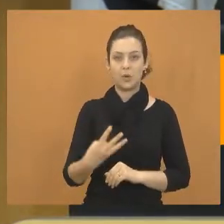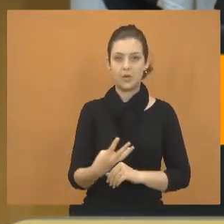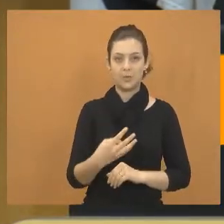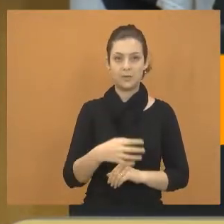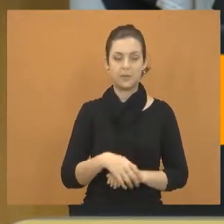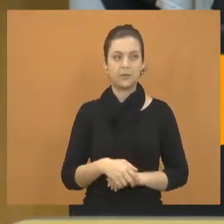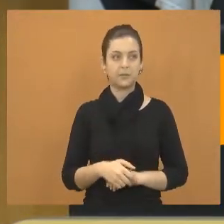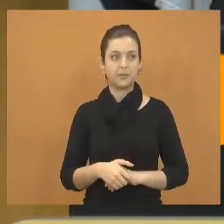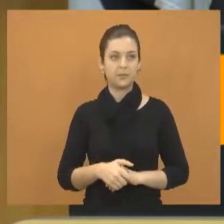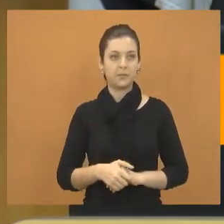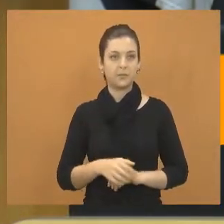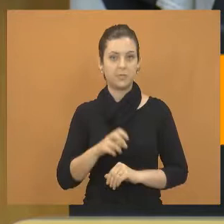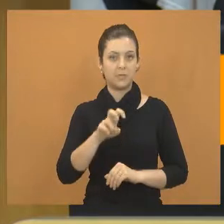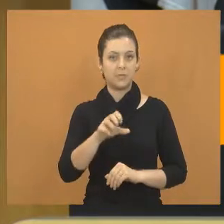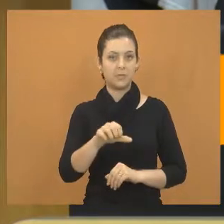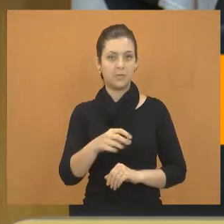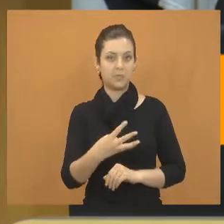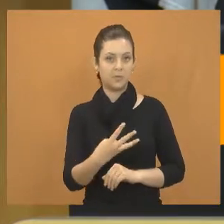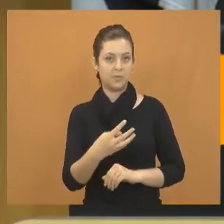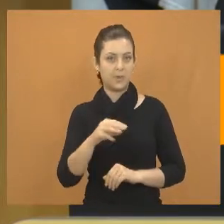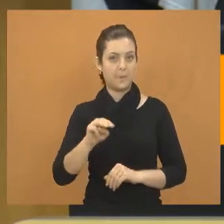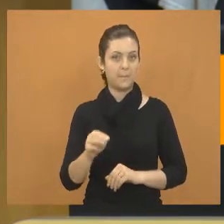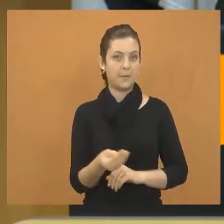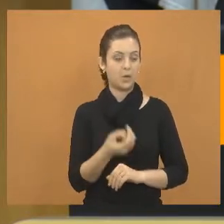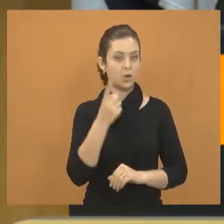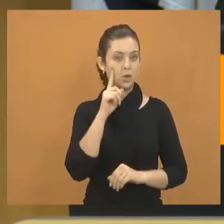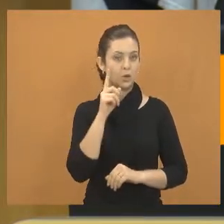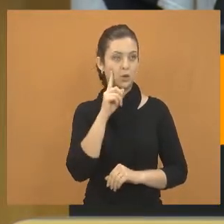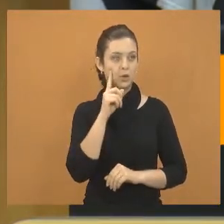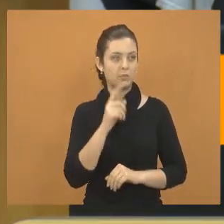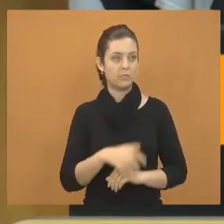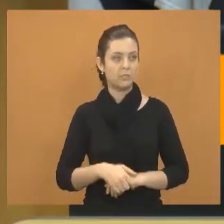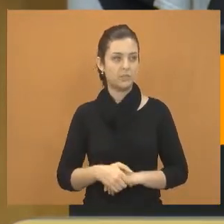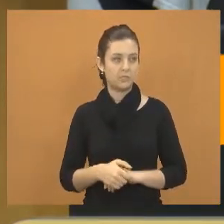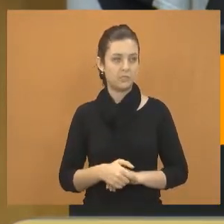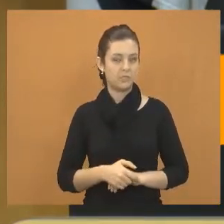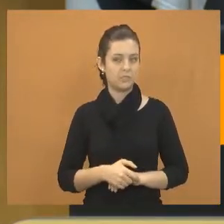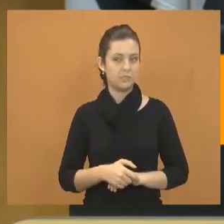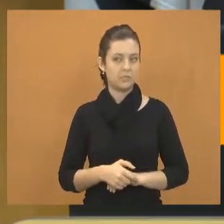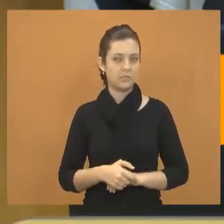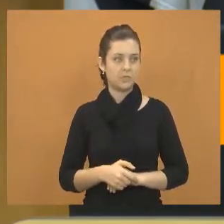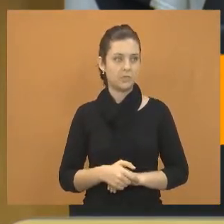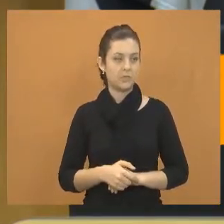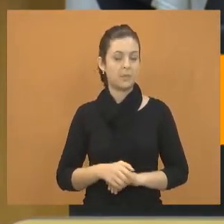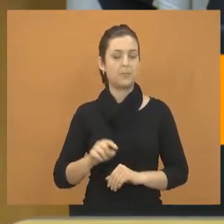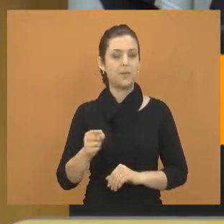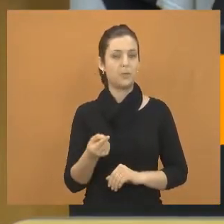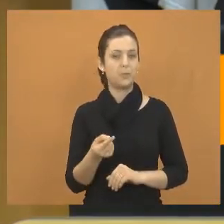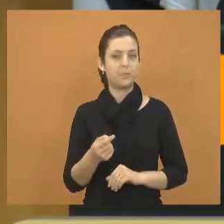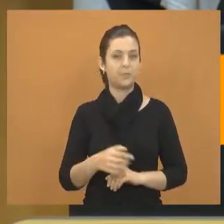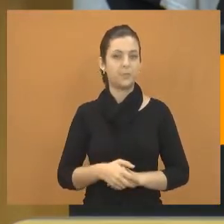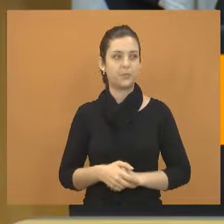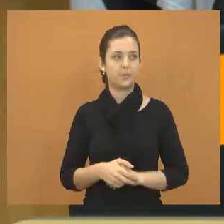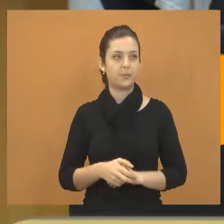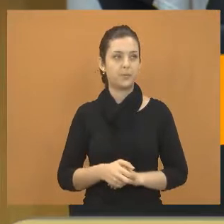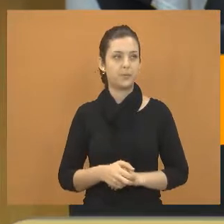594, está aqui, ó, 594 milhões por dia. Então, milhões não, perdão,